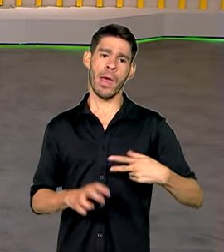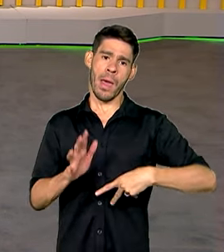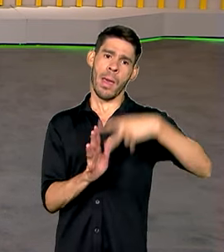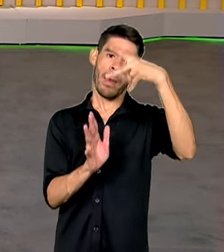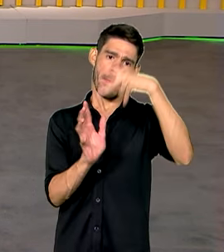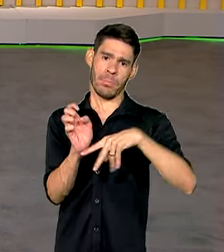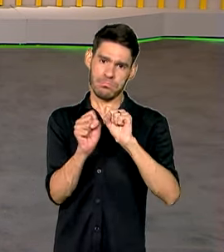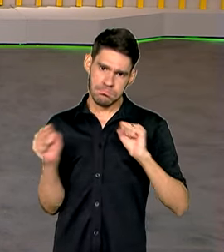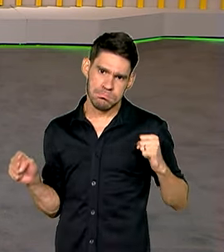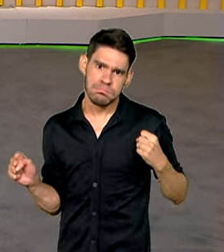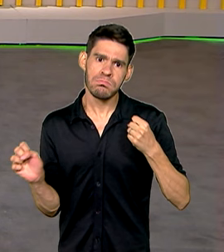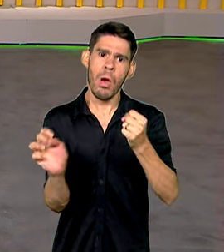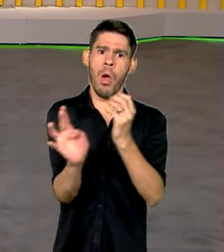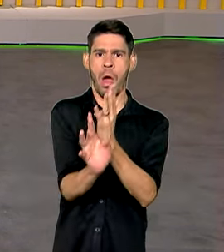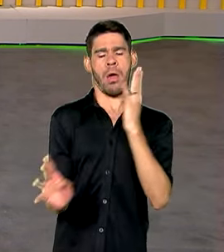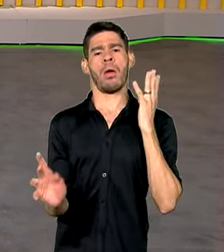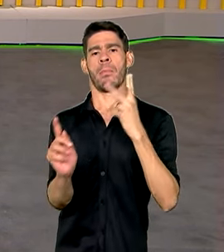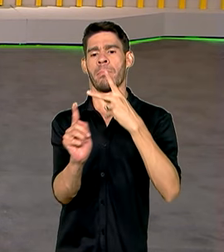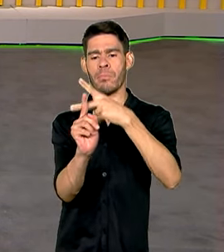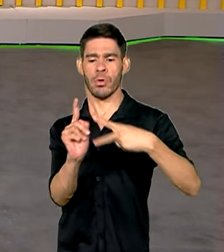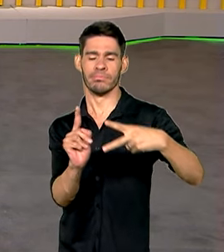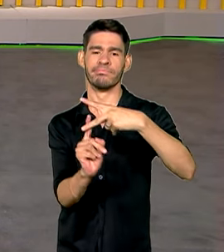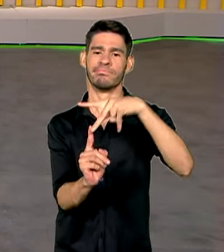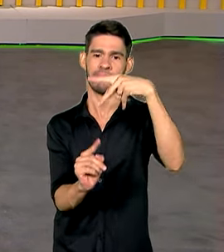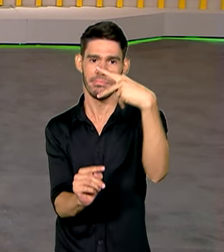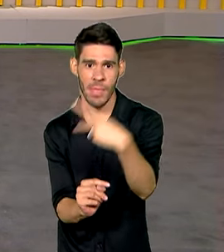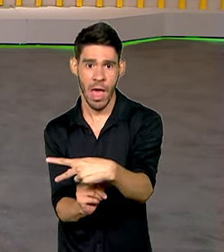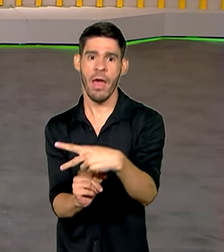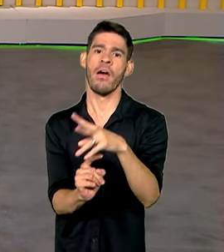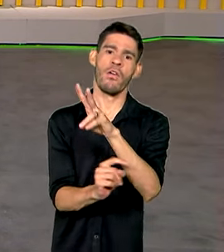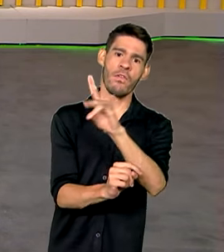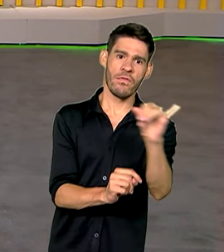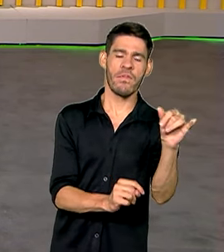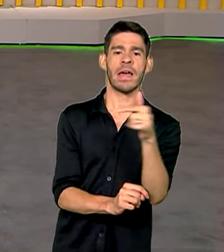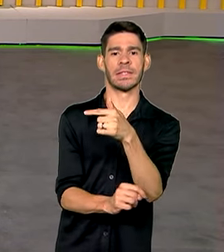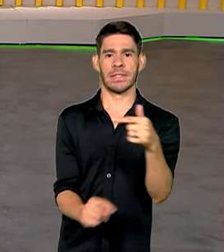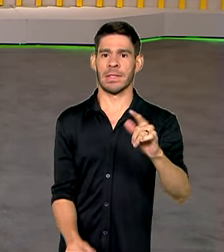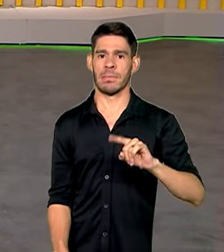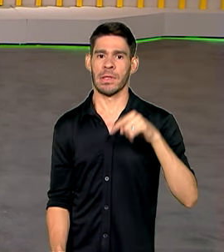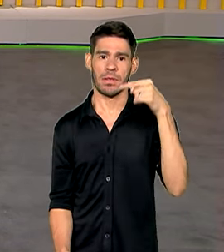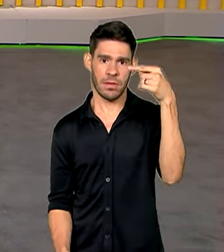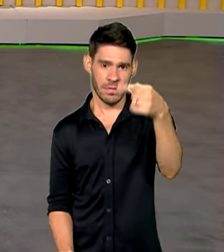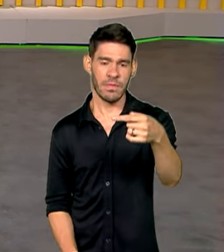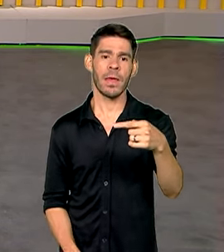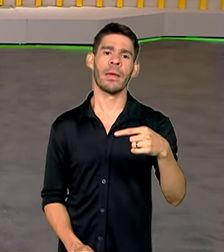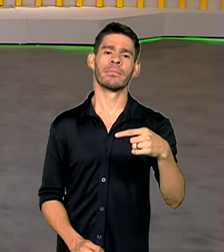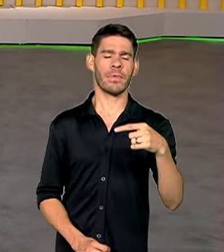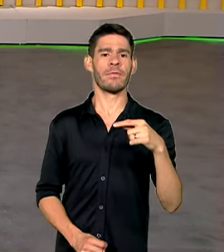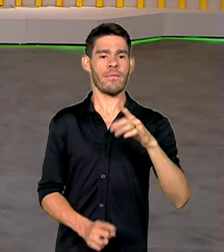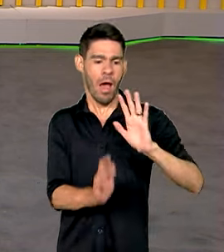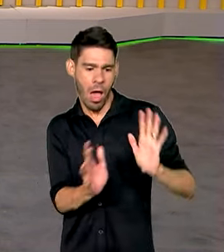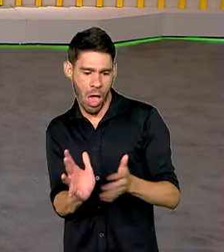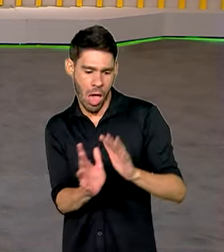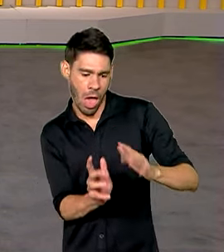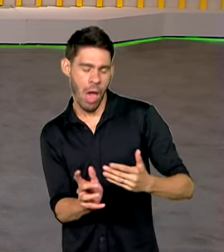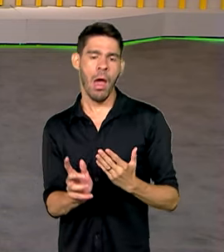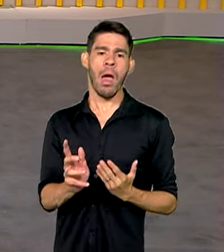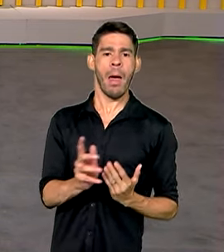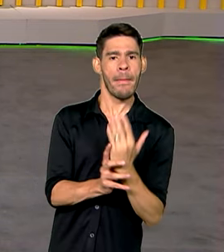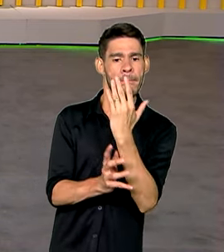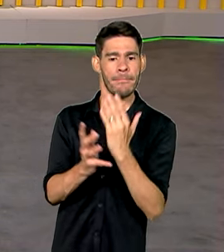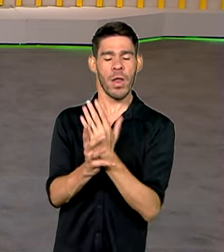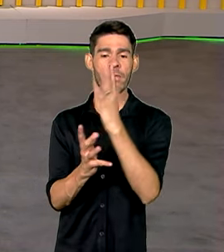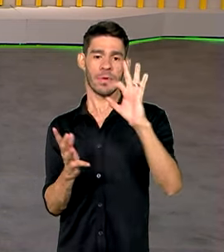de enfrentamento à fila da Previdência Social que serão realizados na semana que vem e devem acelerar a aprovação de